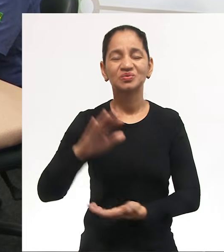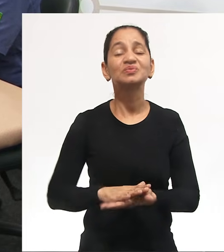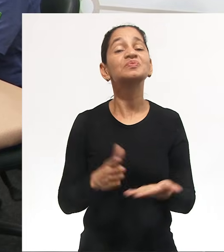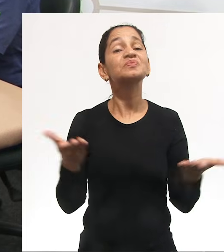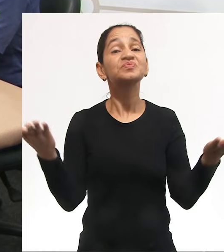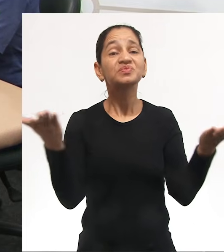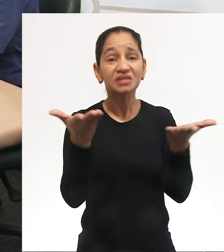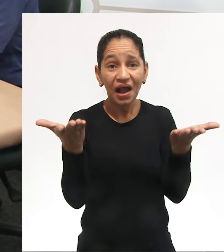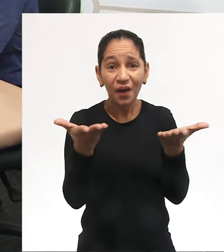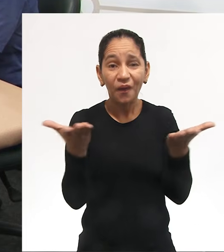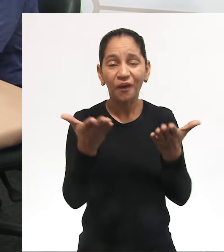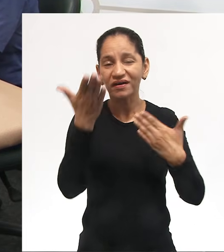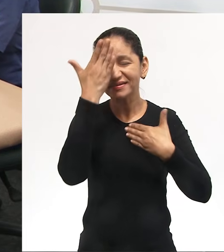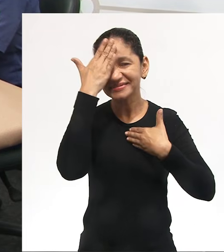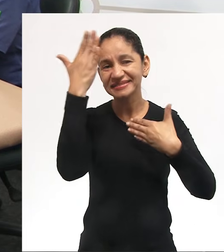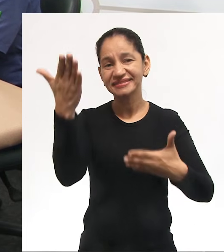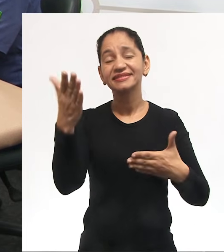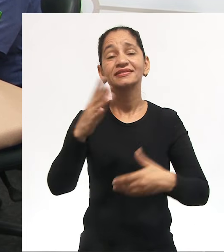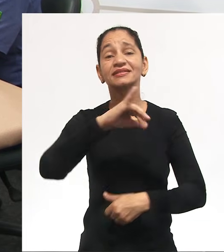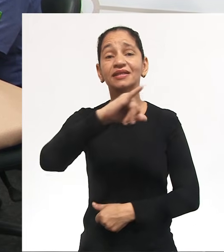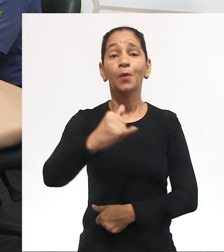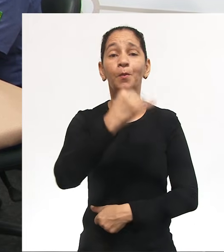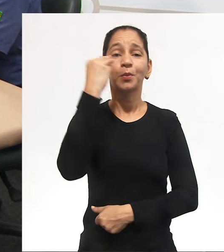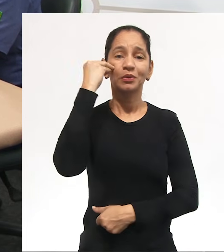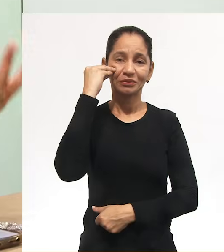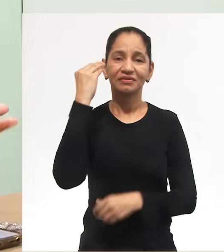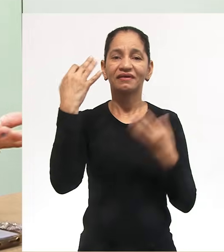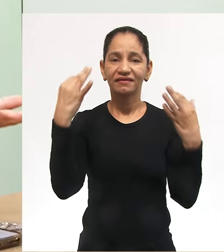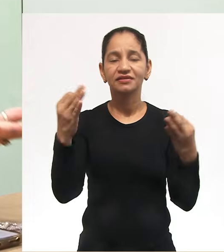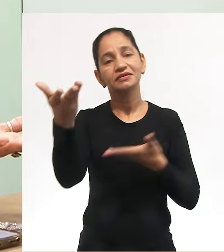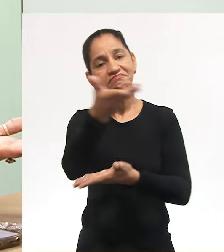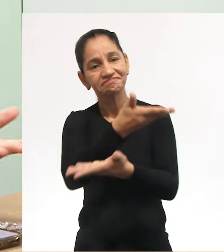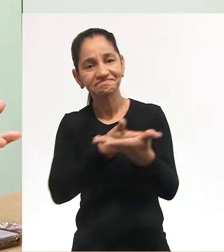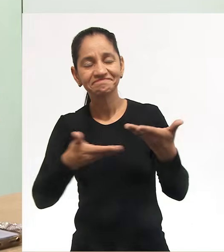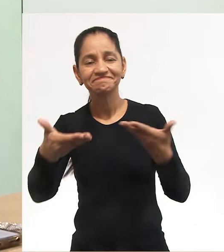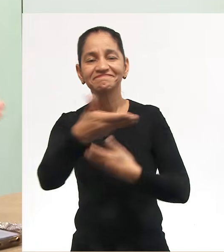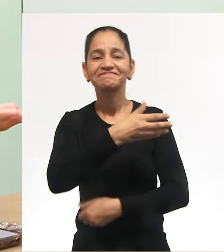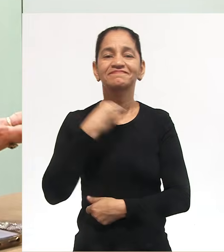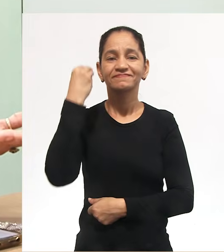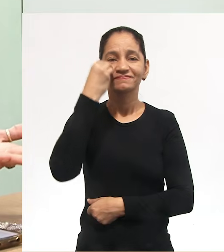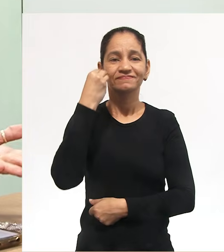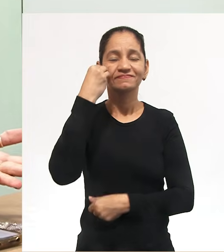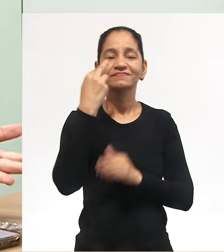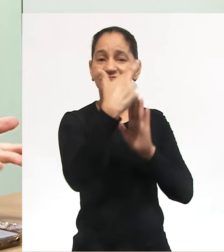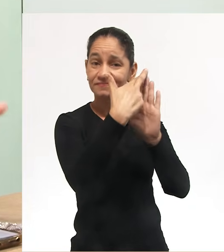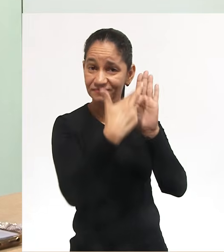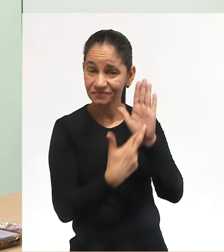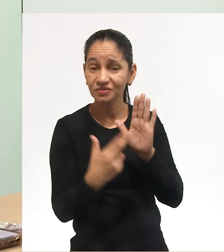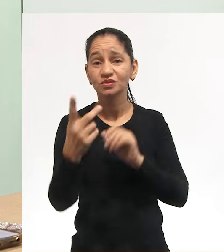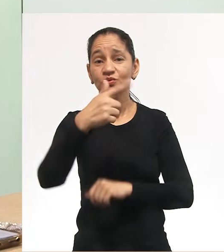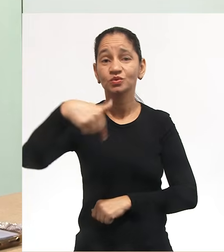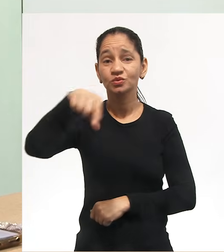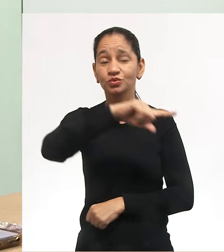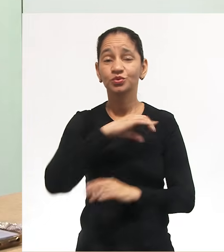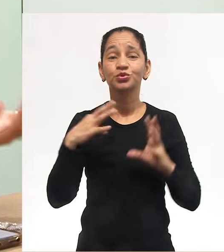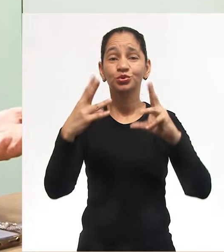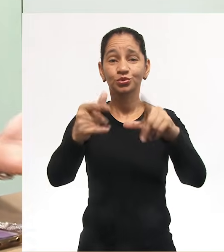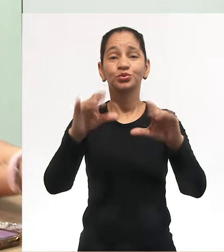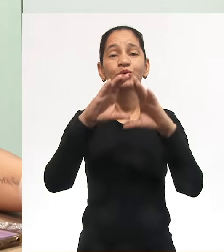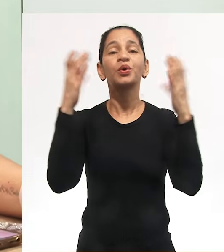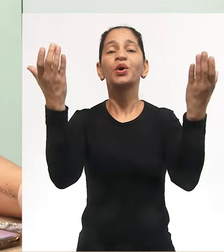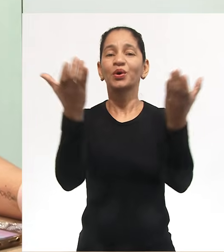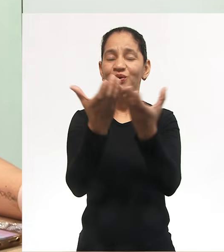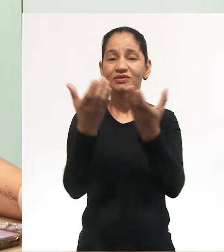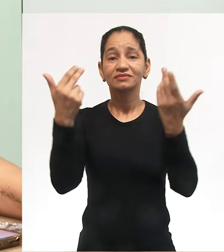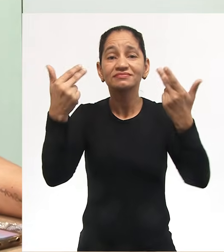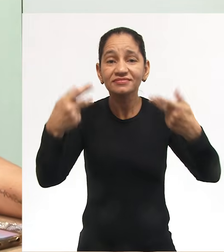também. A gente que agradece por essa oportunidade de compartilhar sua vivência conosco, com todos nós